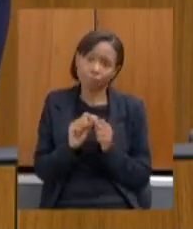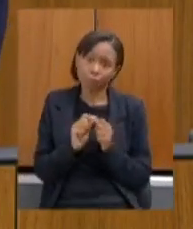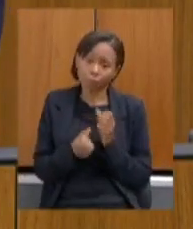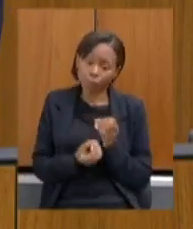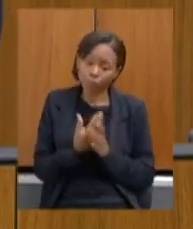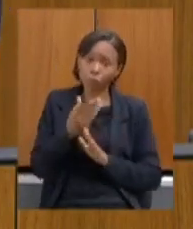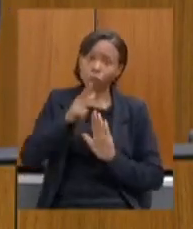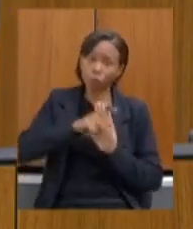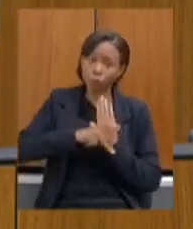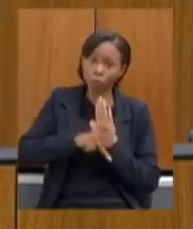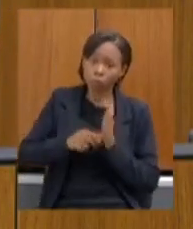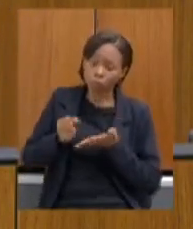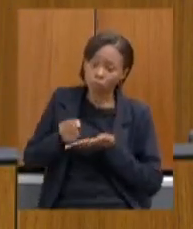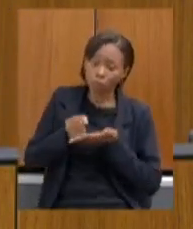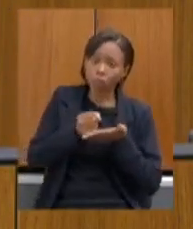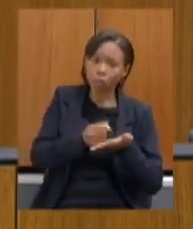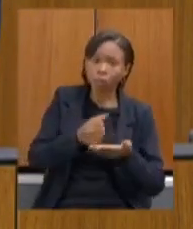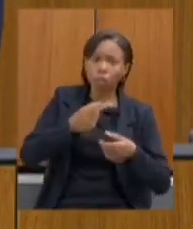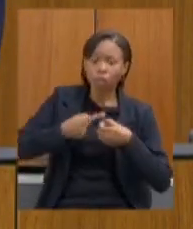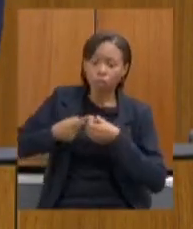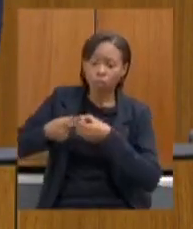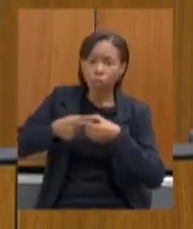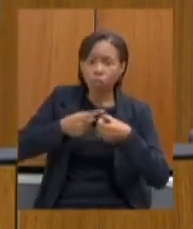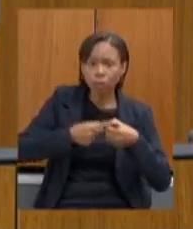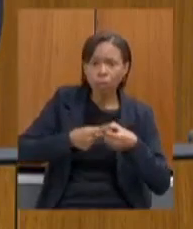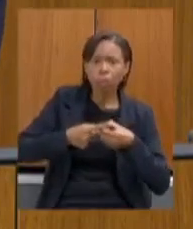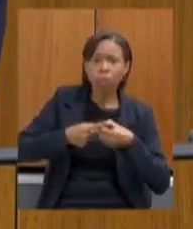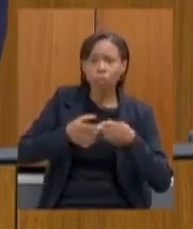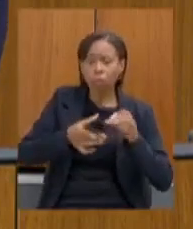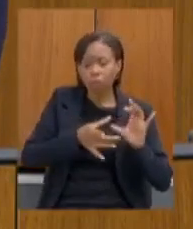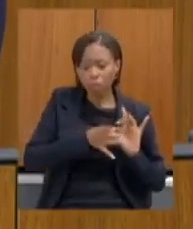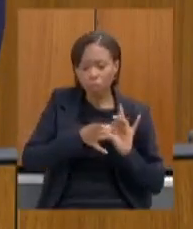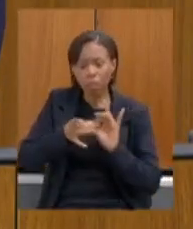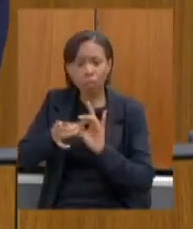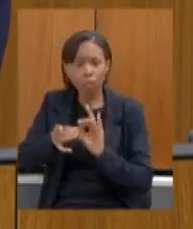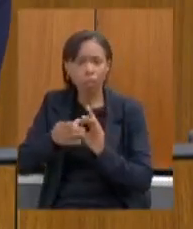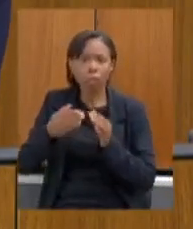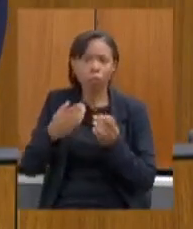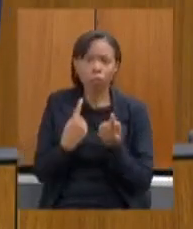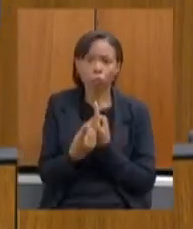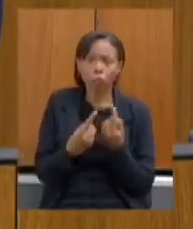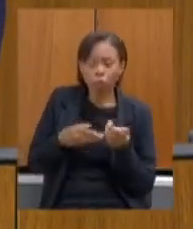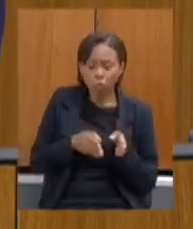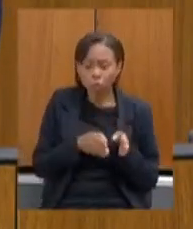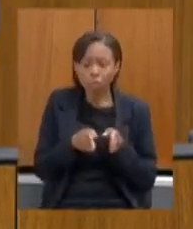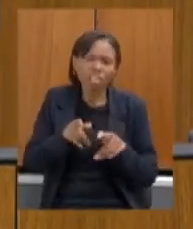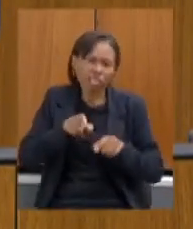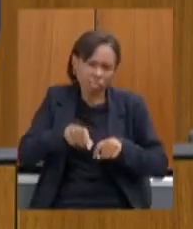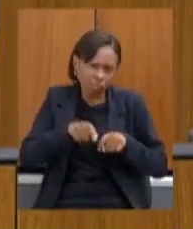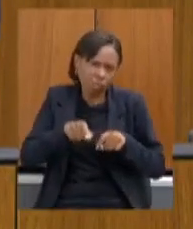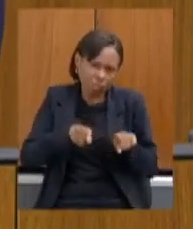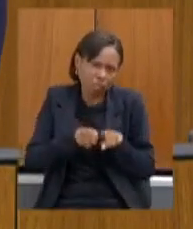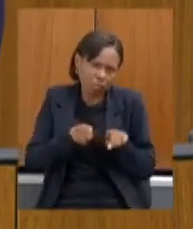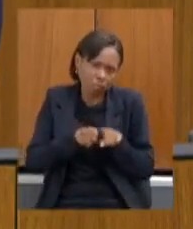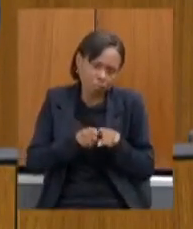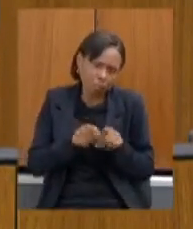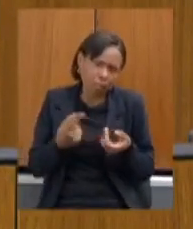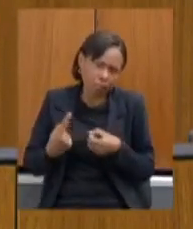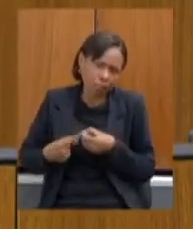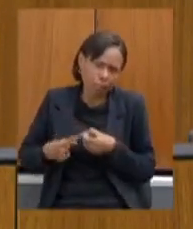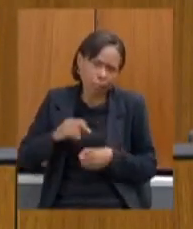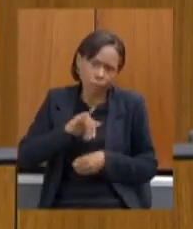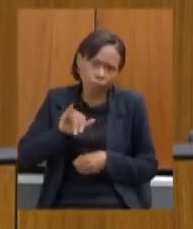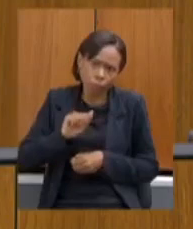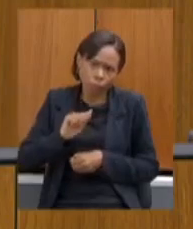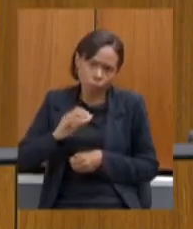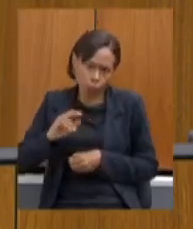os municípios, ligando aos distritos, ligando aos povoados, estradas rurais, inclusive, e até em outras cidades, como o caso Jacuí e Fortaveza de Minas, estamos